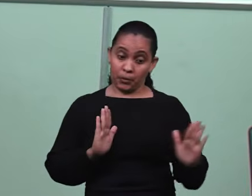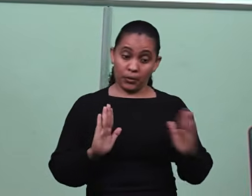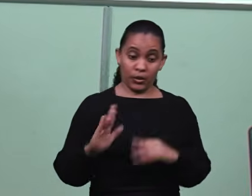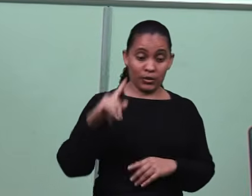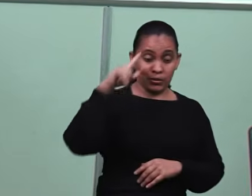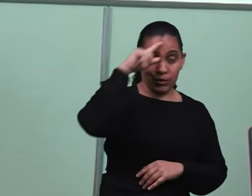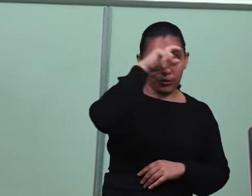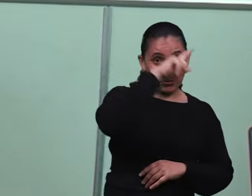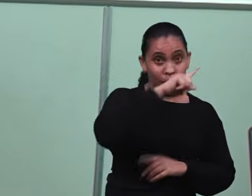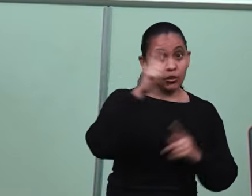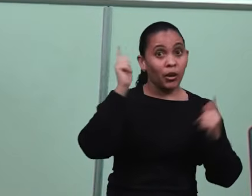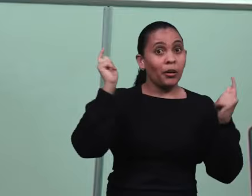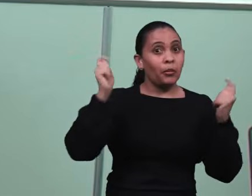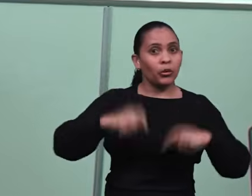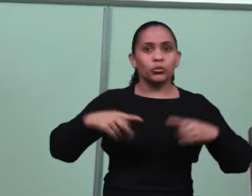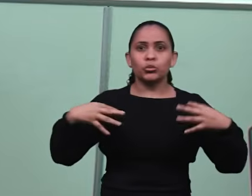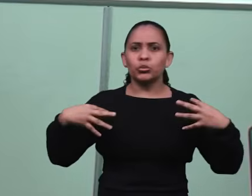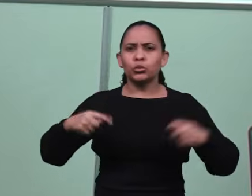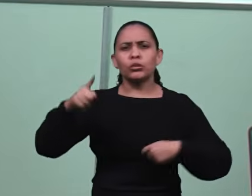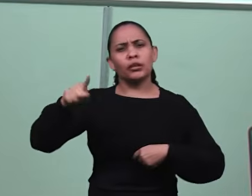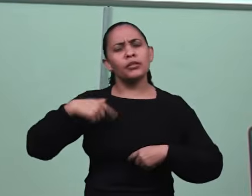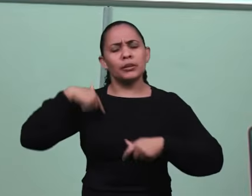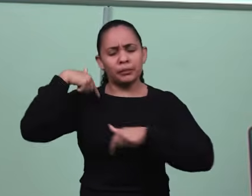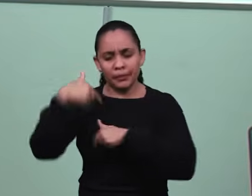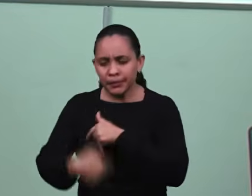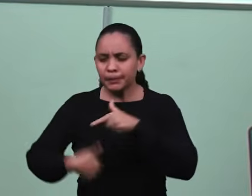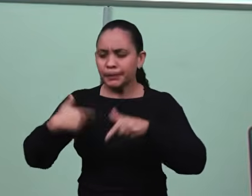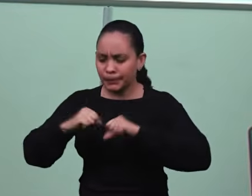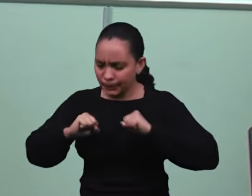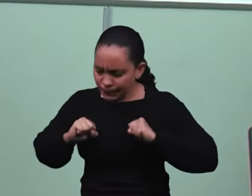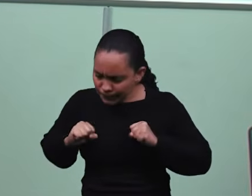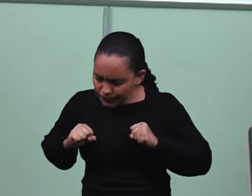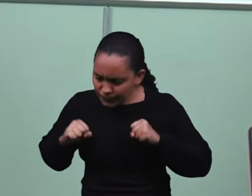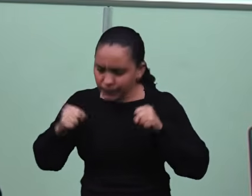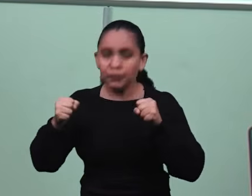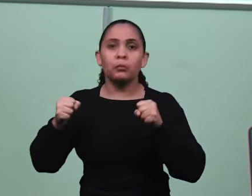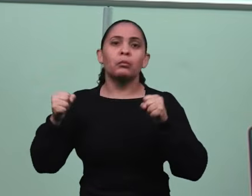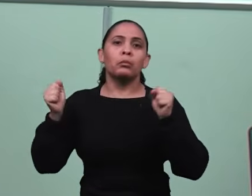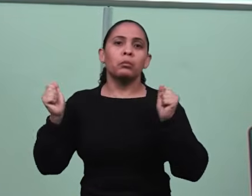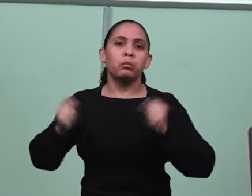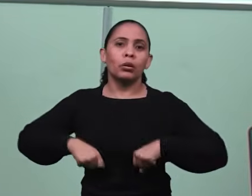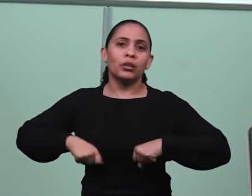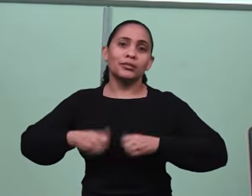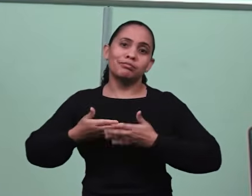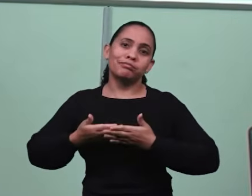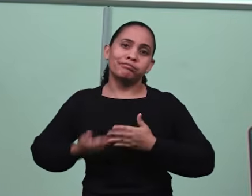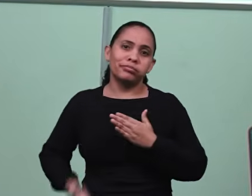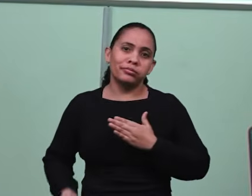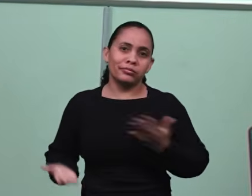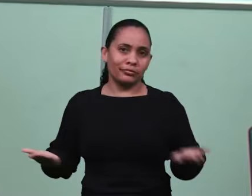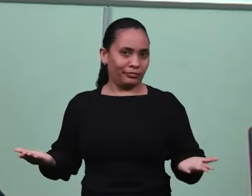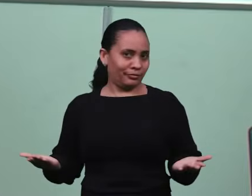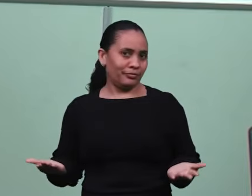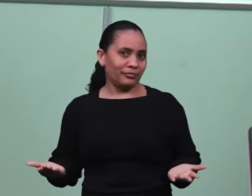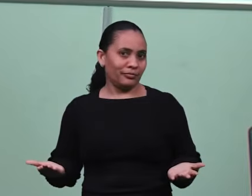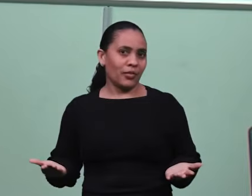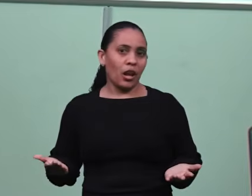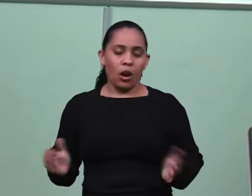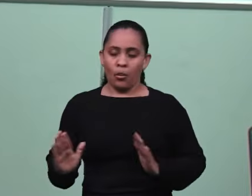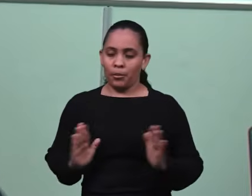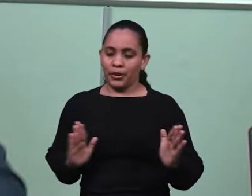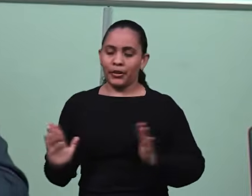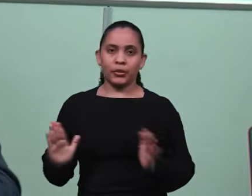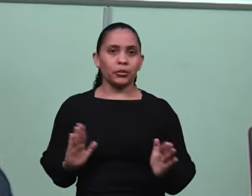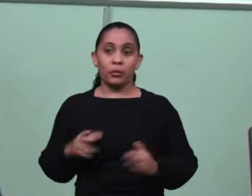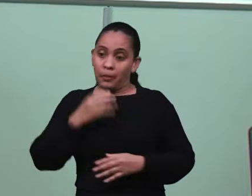o tempo de vacas magras pode devorar tudo que você construiu ao longo de uma vida. Então é essa questão do planejamento, de no momento de fartura você